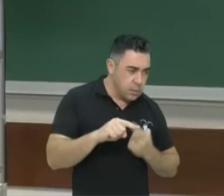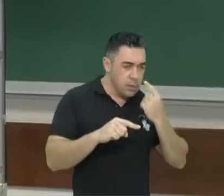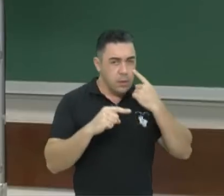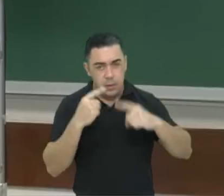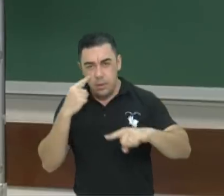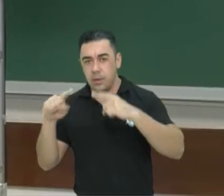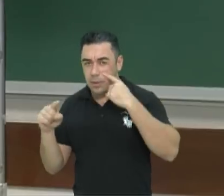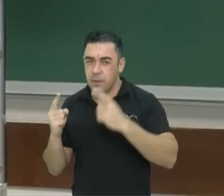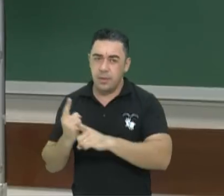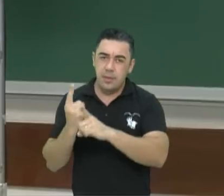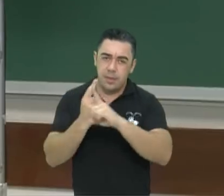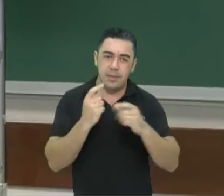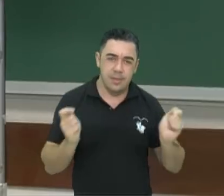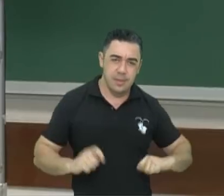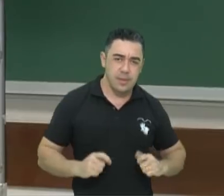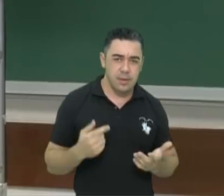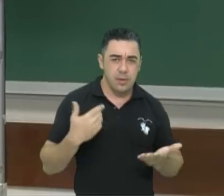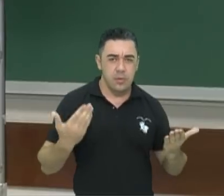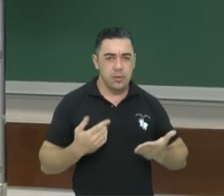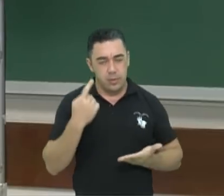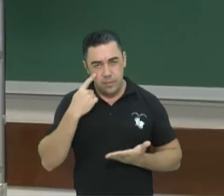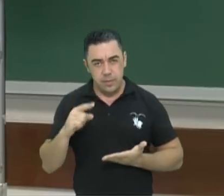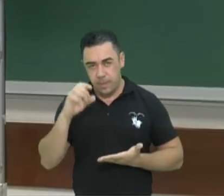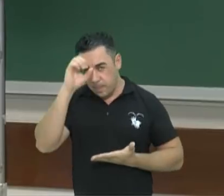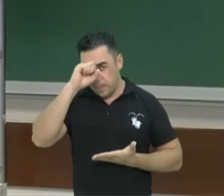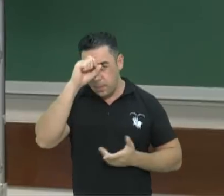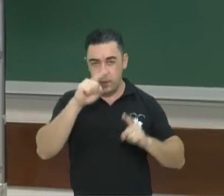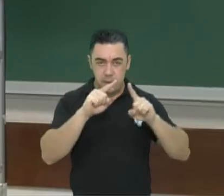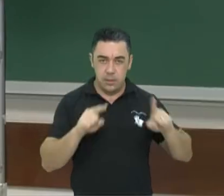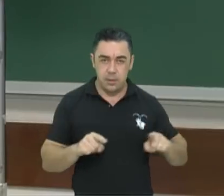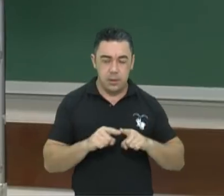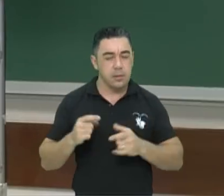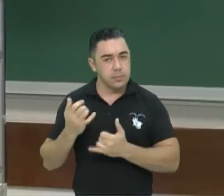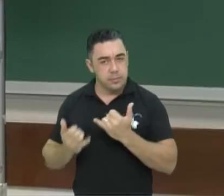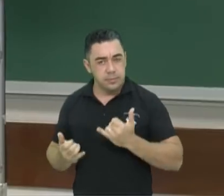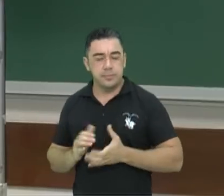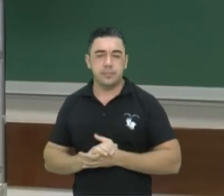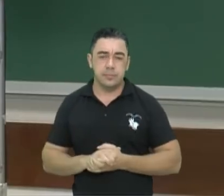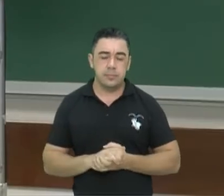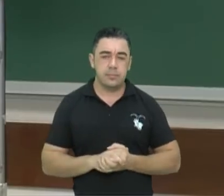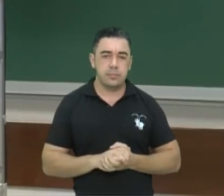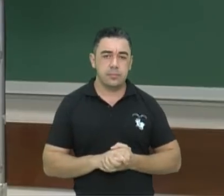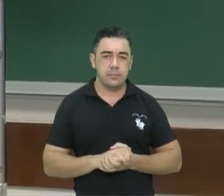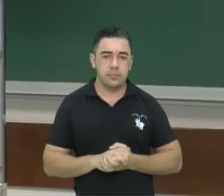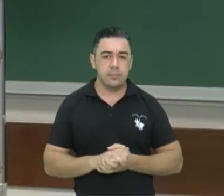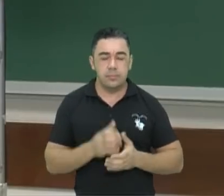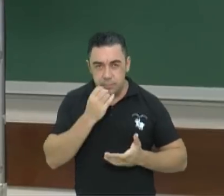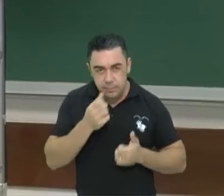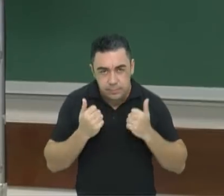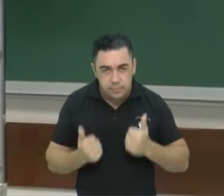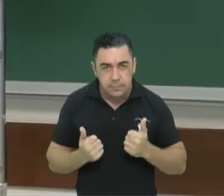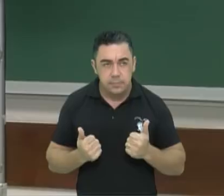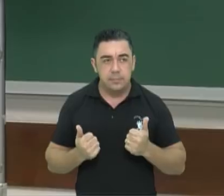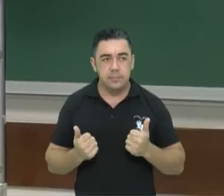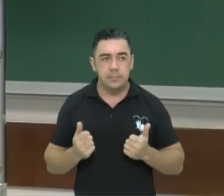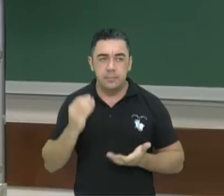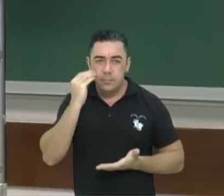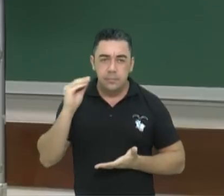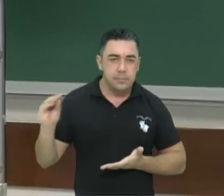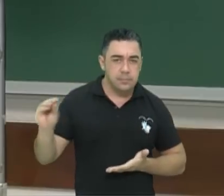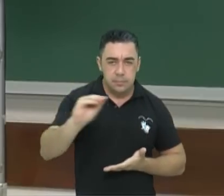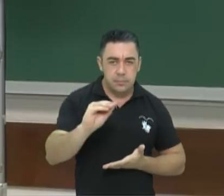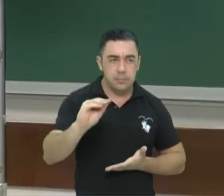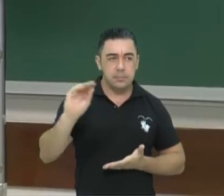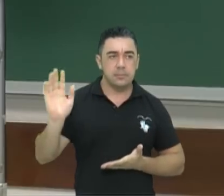posso usar, né, o que a gente viu hoje aqui, né, triângulos semelhantes, né? Tá bom, gente? Então, o que eu